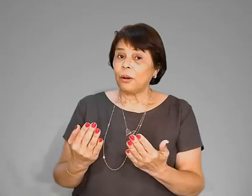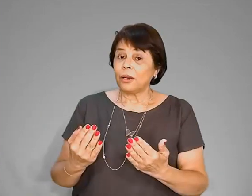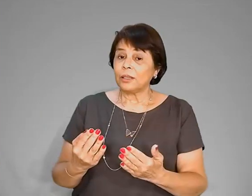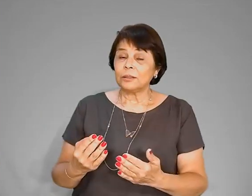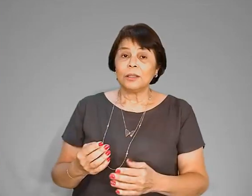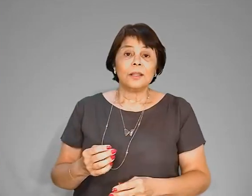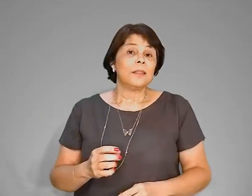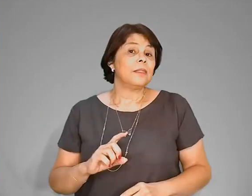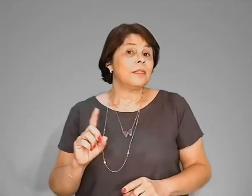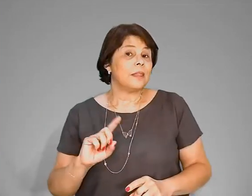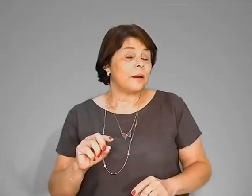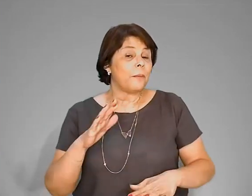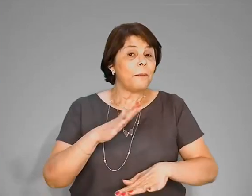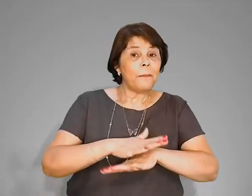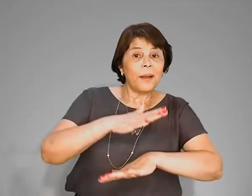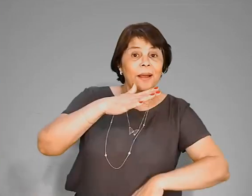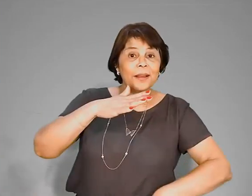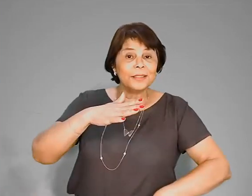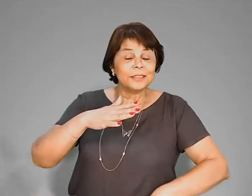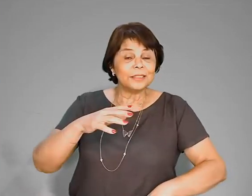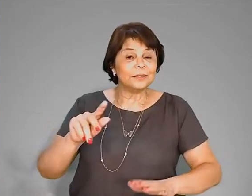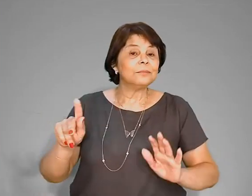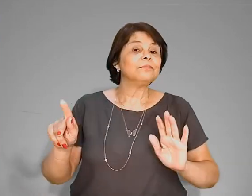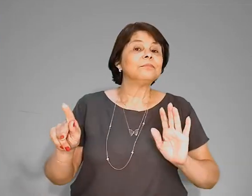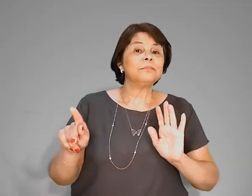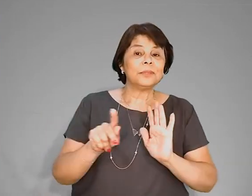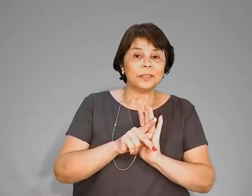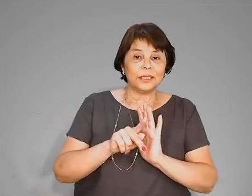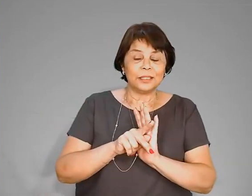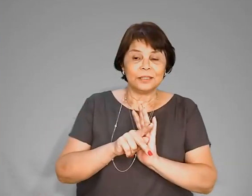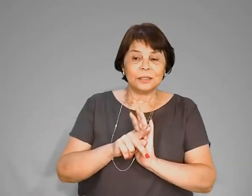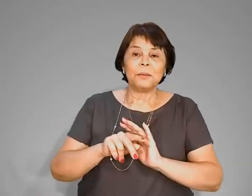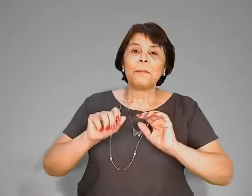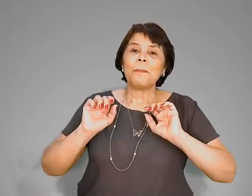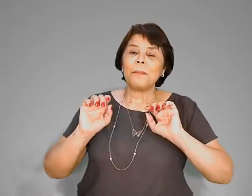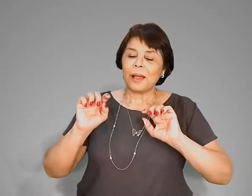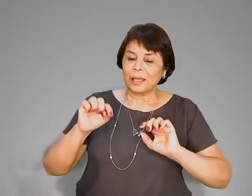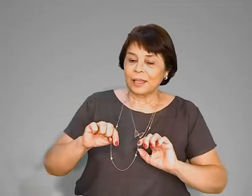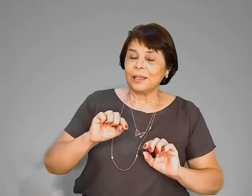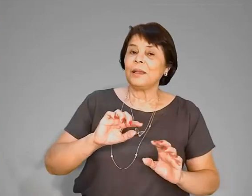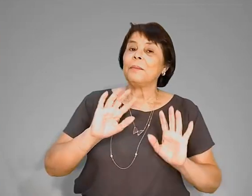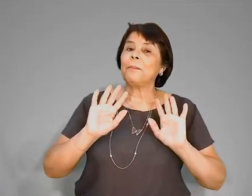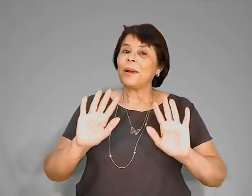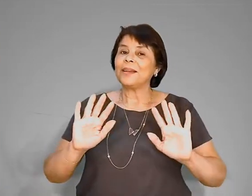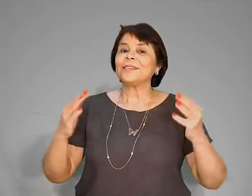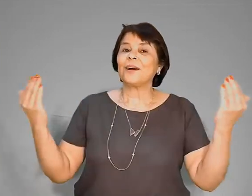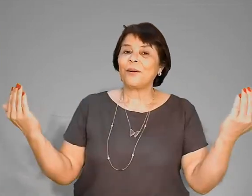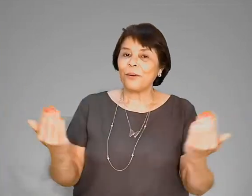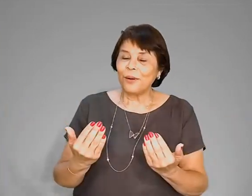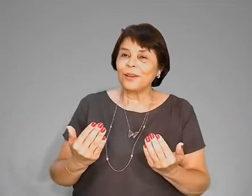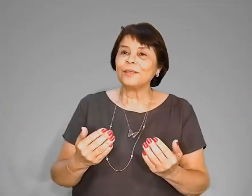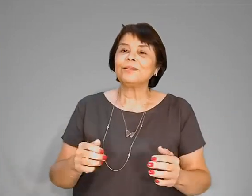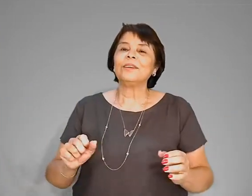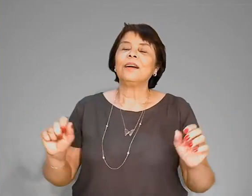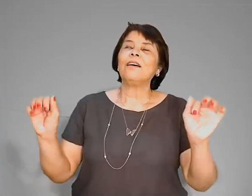santos, sois da família de Deus. Lembra que eu falei isso? Sois da família de